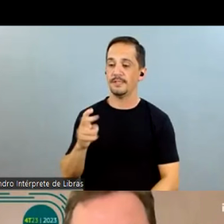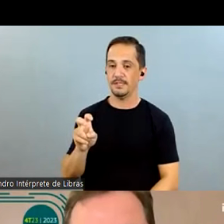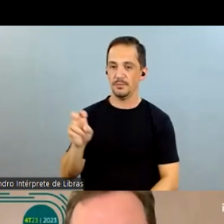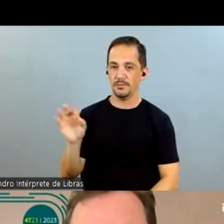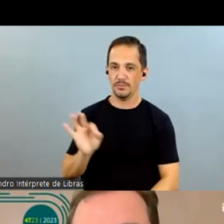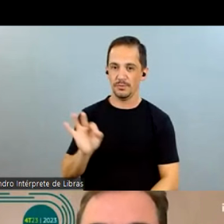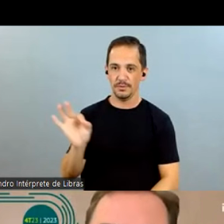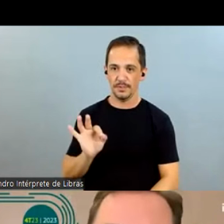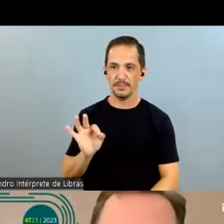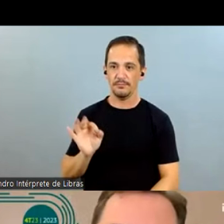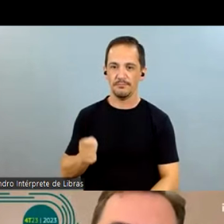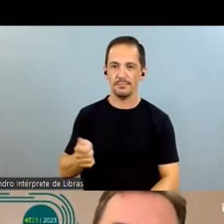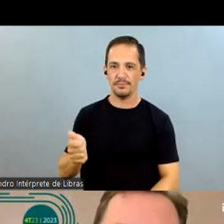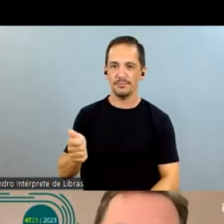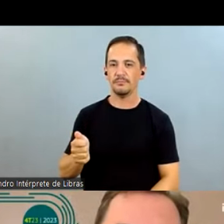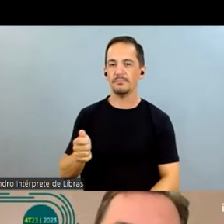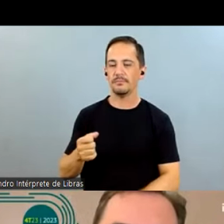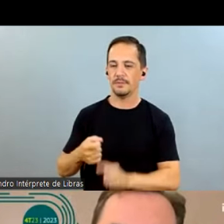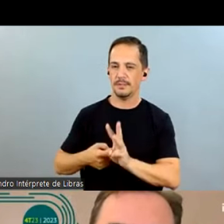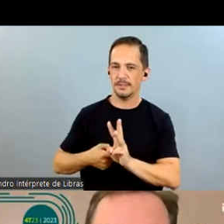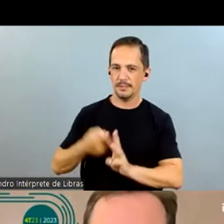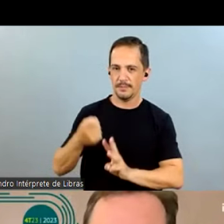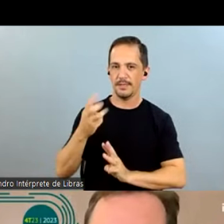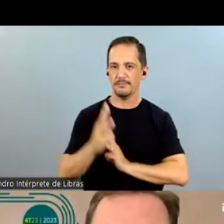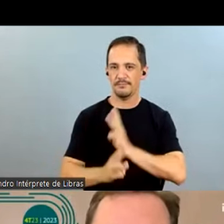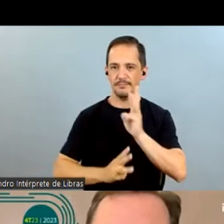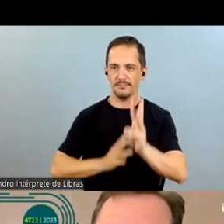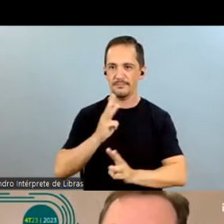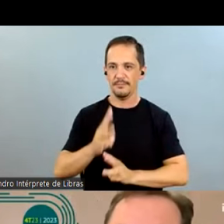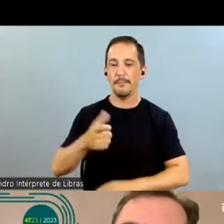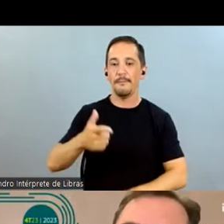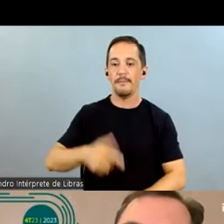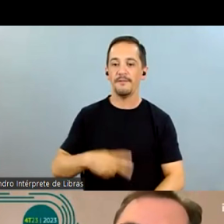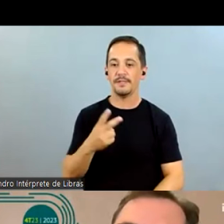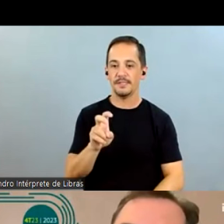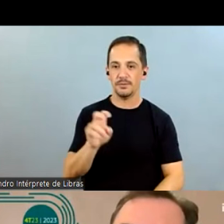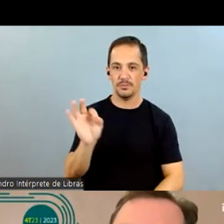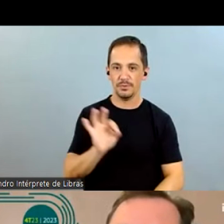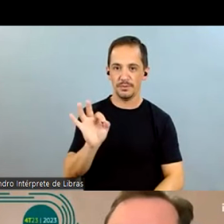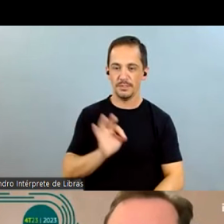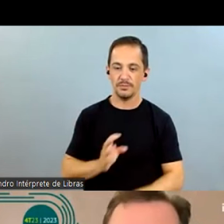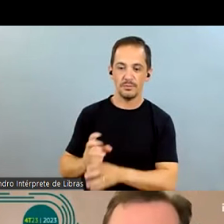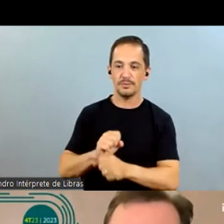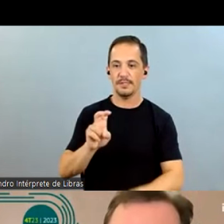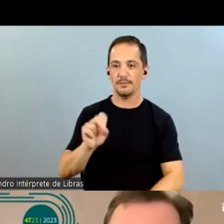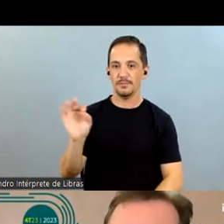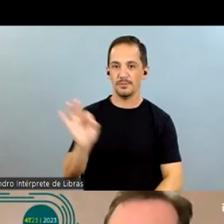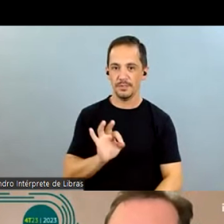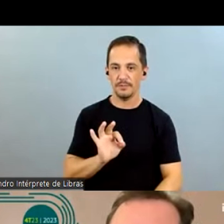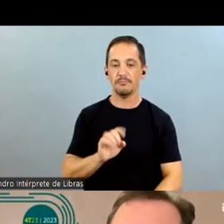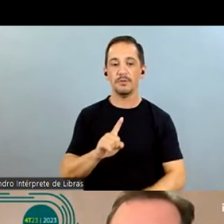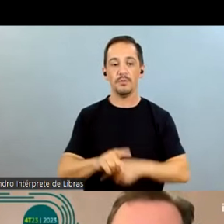longo dos trimestres e 25% completando os 50% de payout eh após o fechamento do